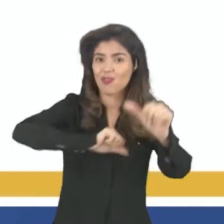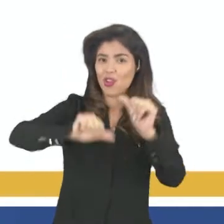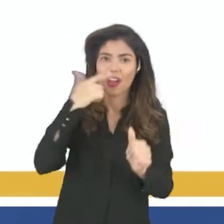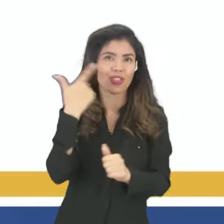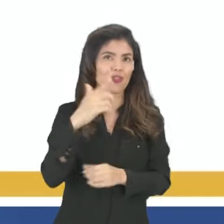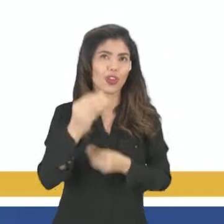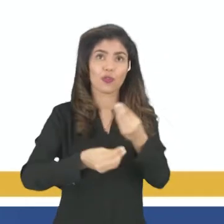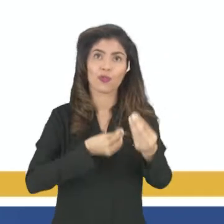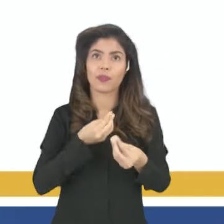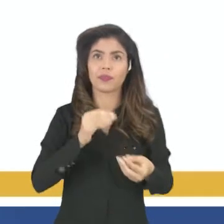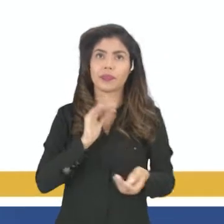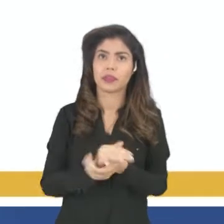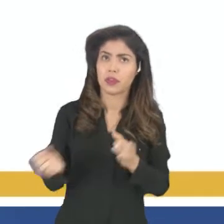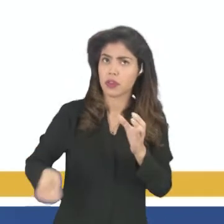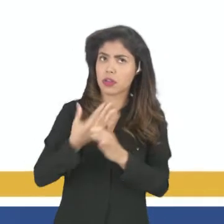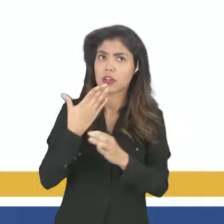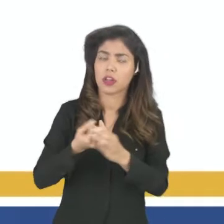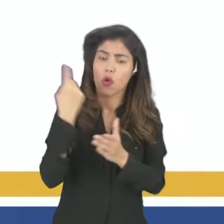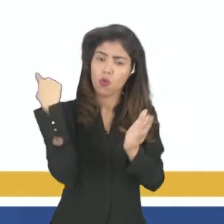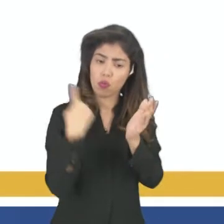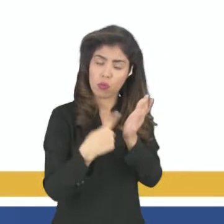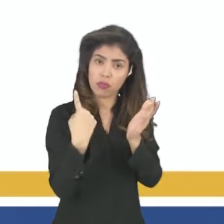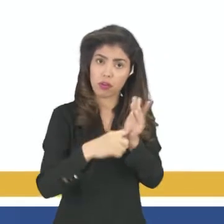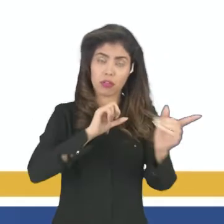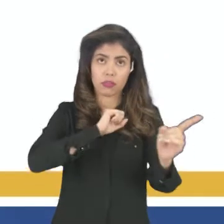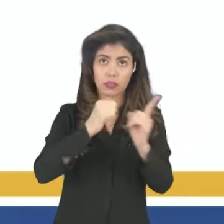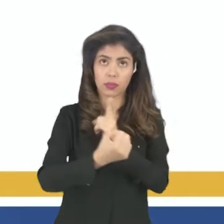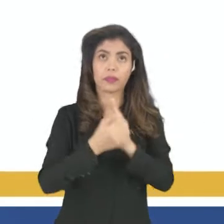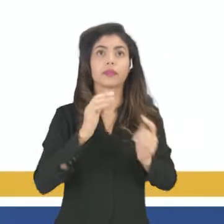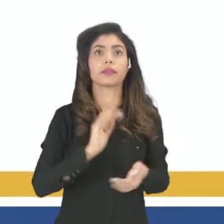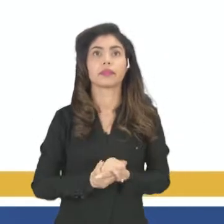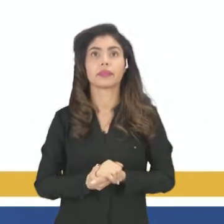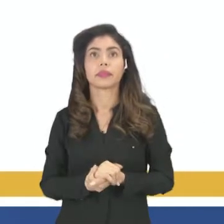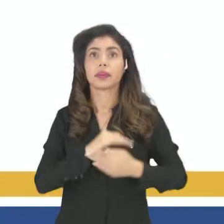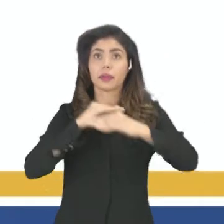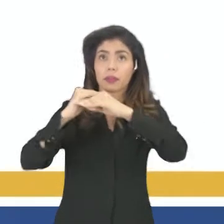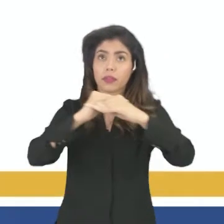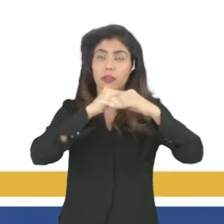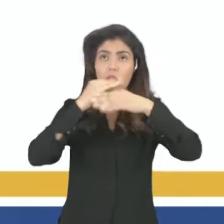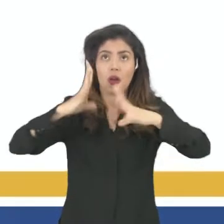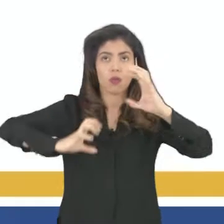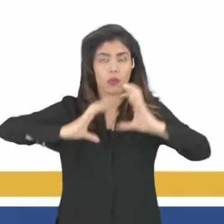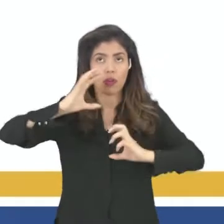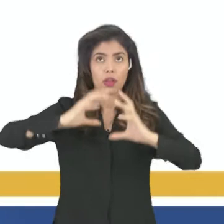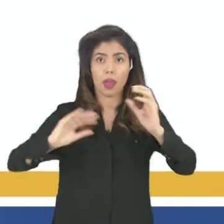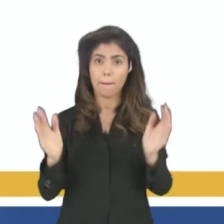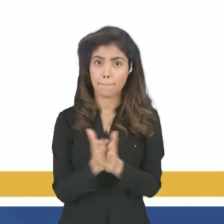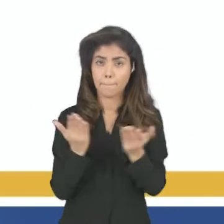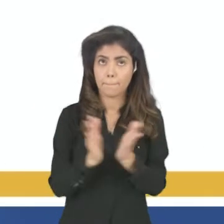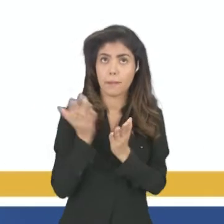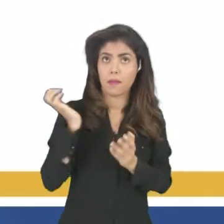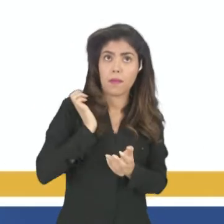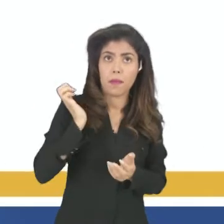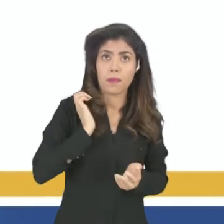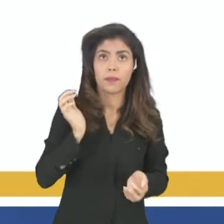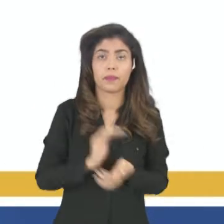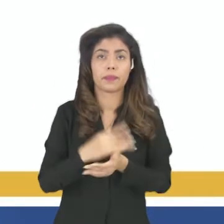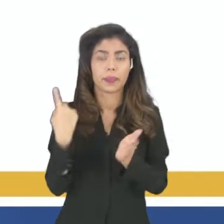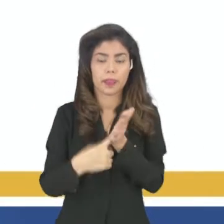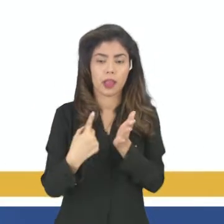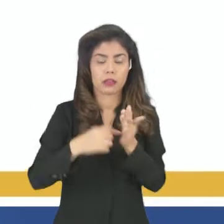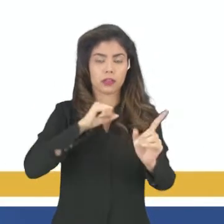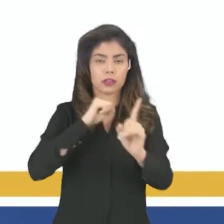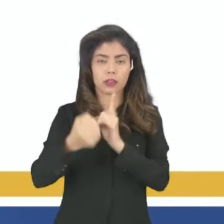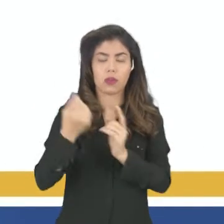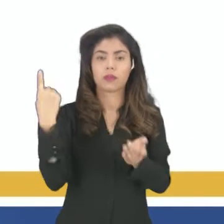irreversível, isso já é numa obra política dele, o Contrato Social. Então, para mediar o conflito entre ricos e pobres, institui-se o pacto